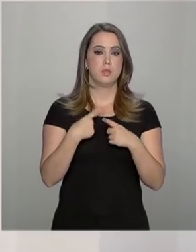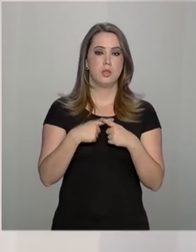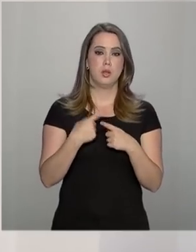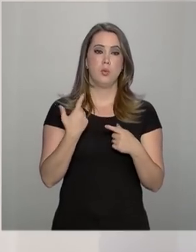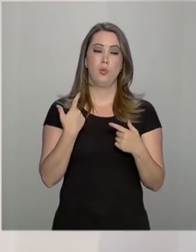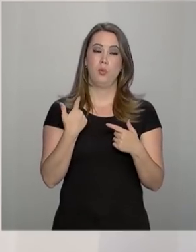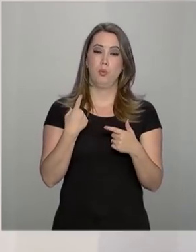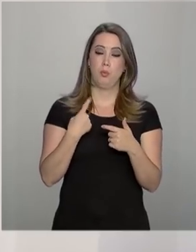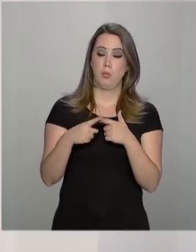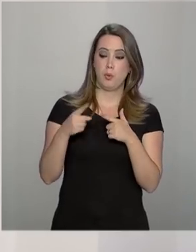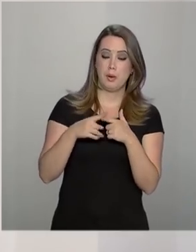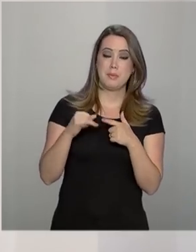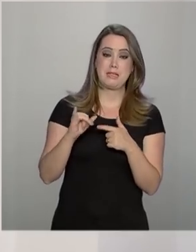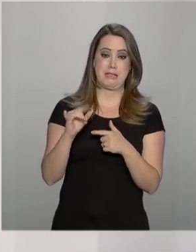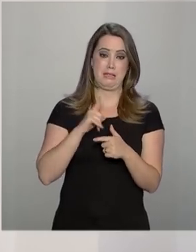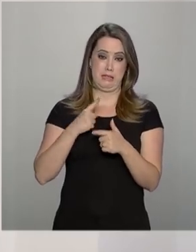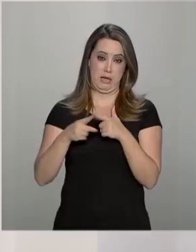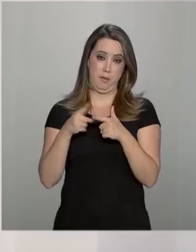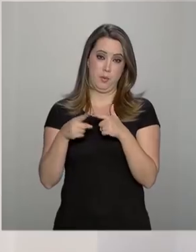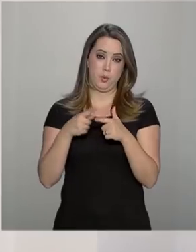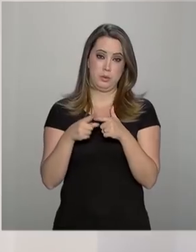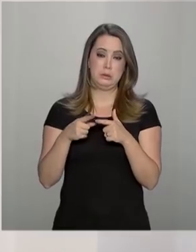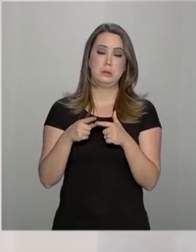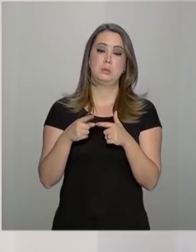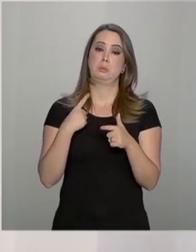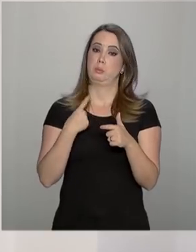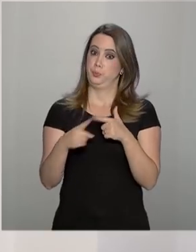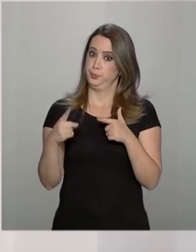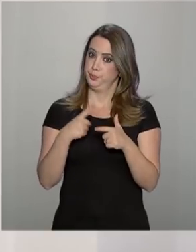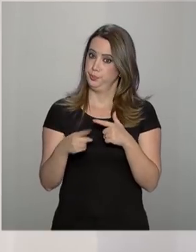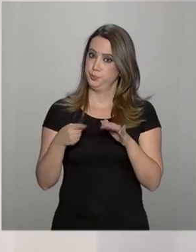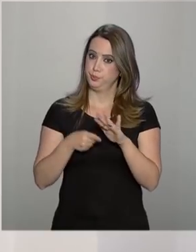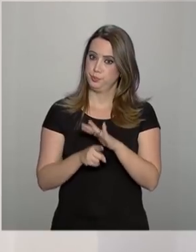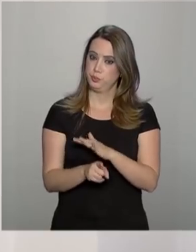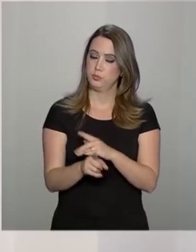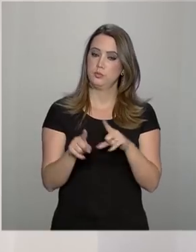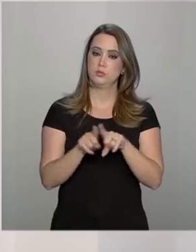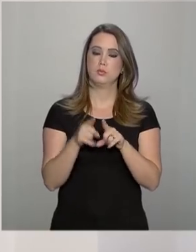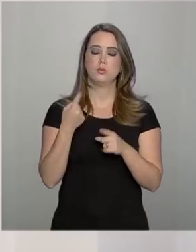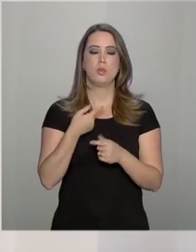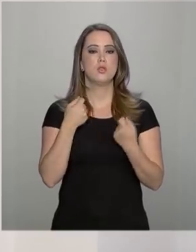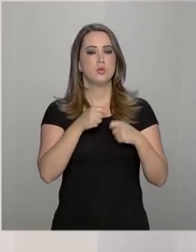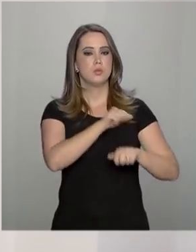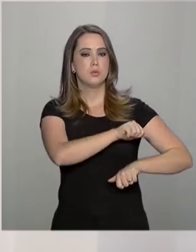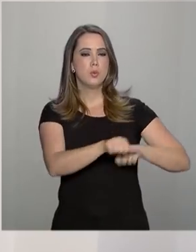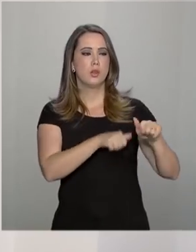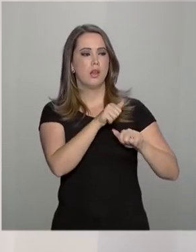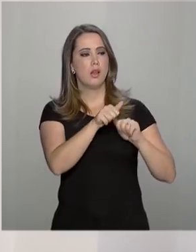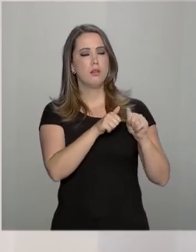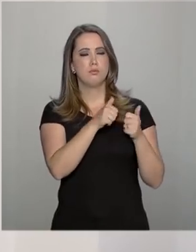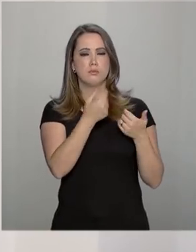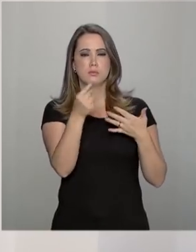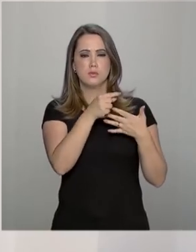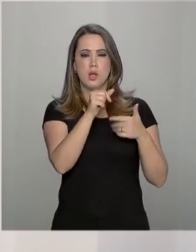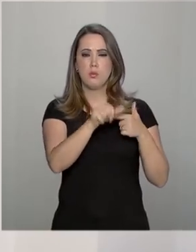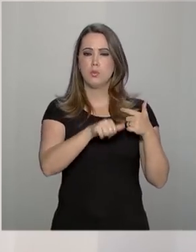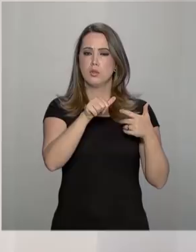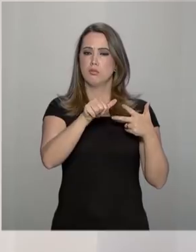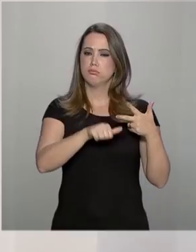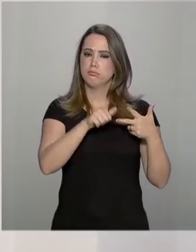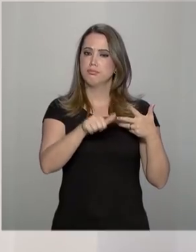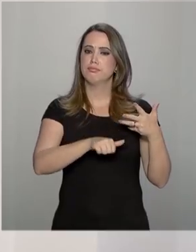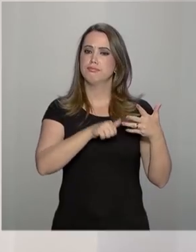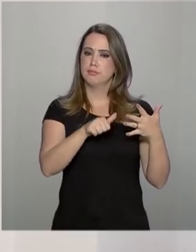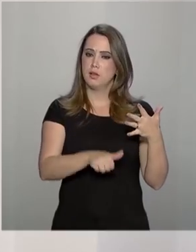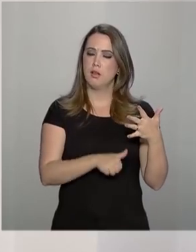causa do dano uma das propostas do plano é a revisão da classificação que a gente viu que numa classificação que leva em conta um número maior